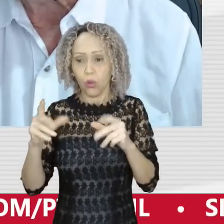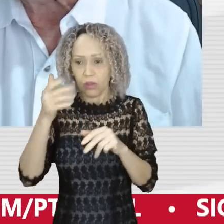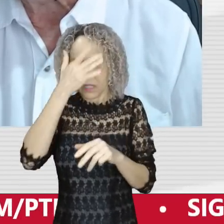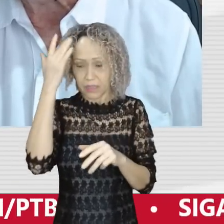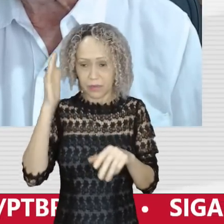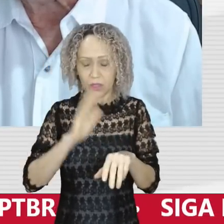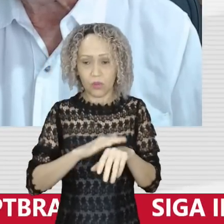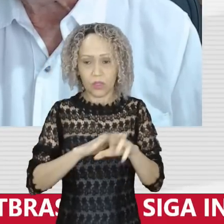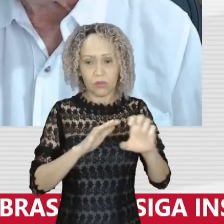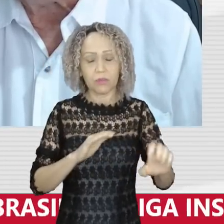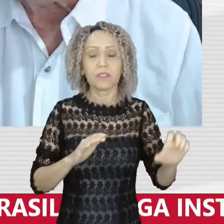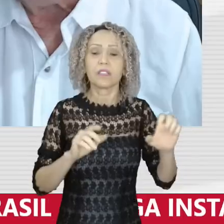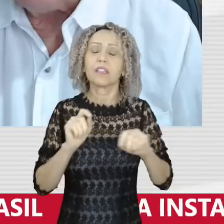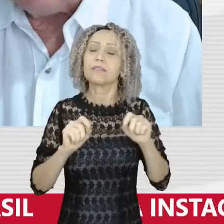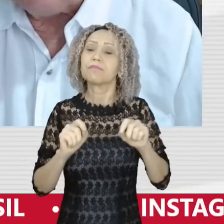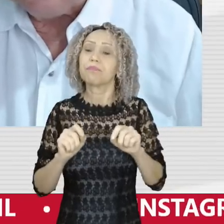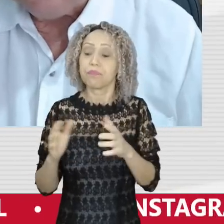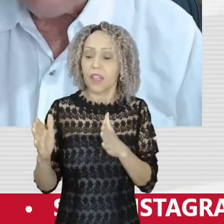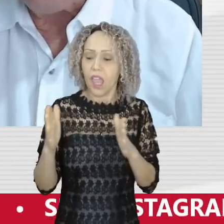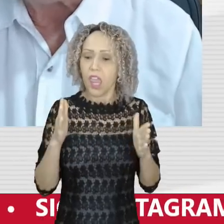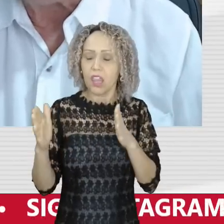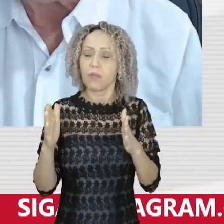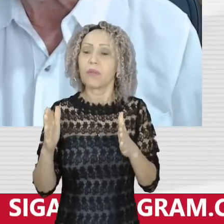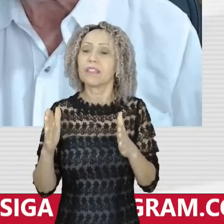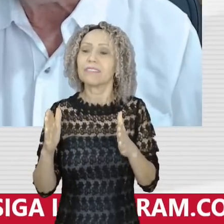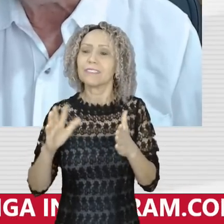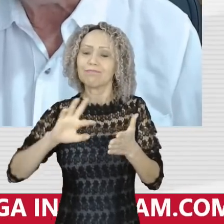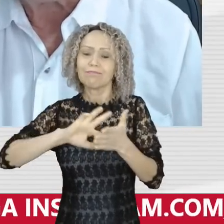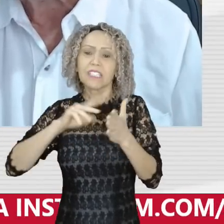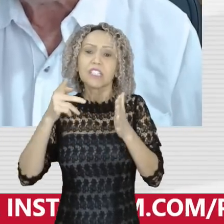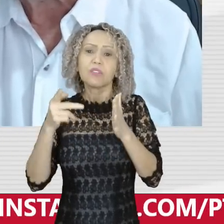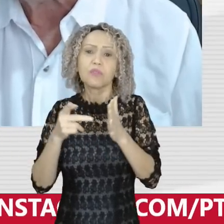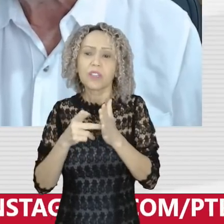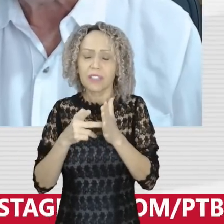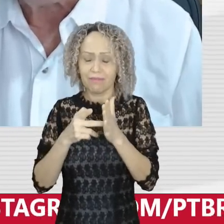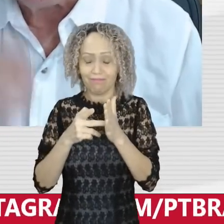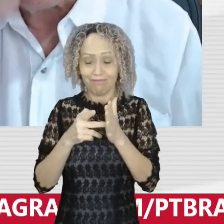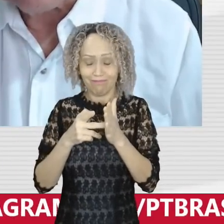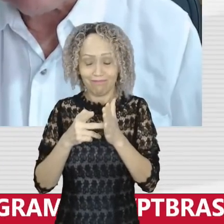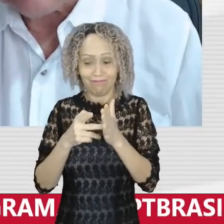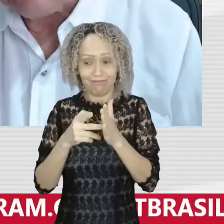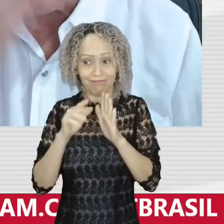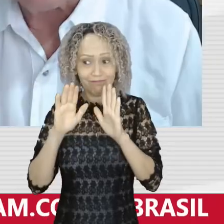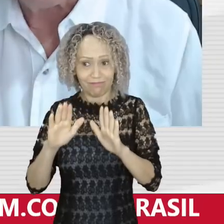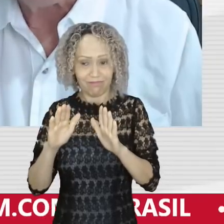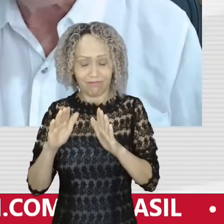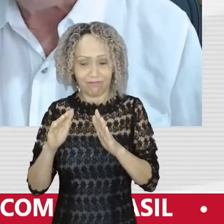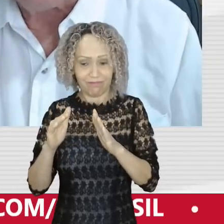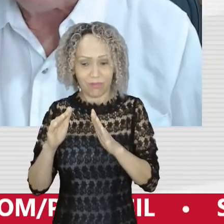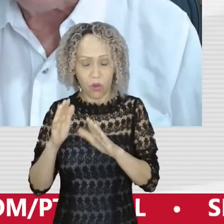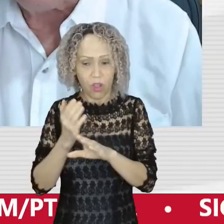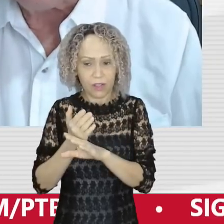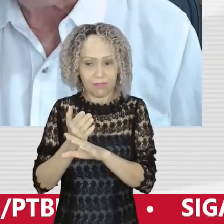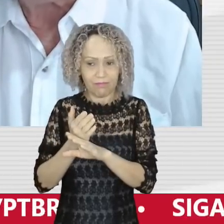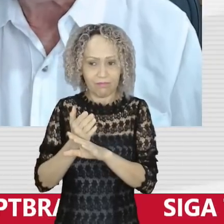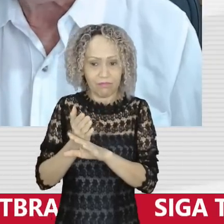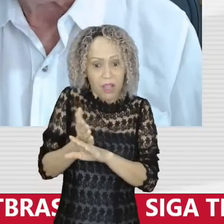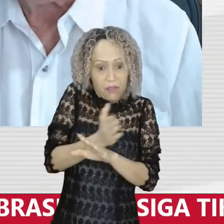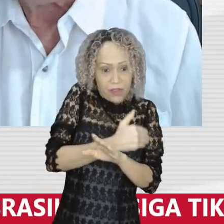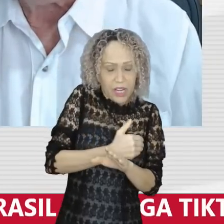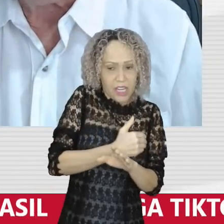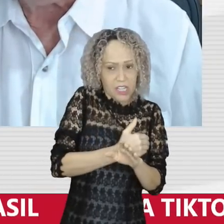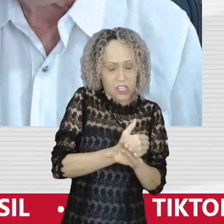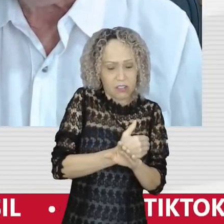esse momento... ele é um divisor de águas, né? Essa posse significa, olha, daqui para trás